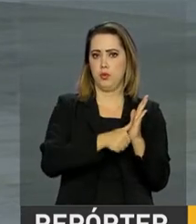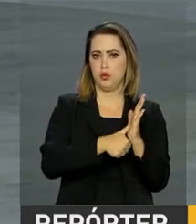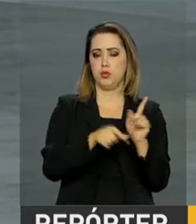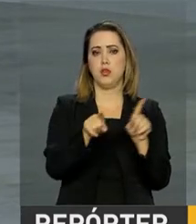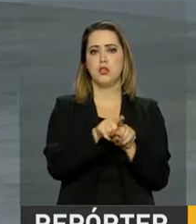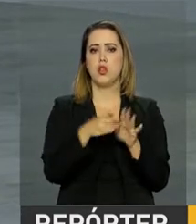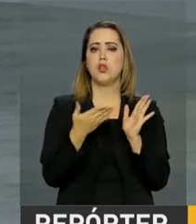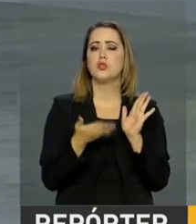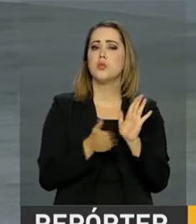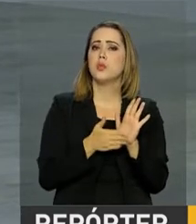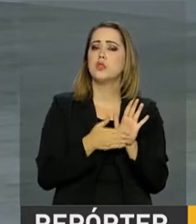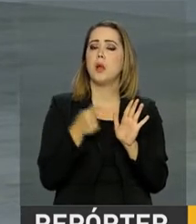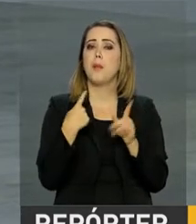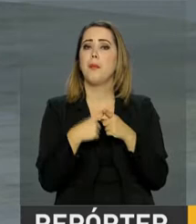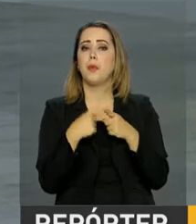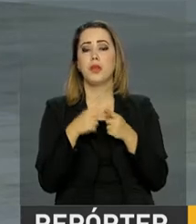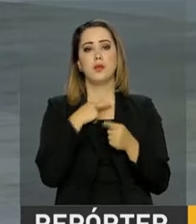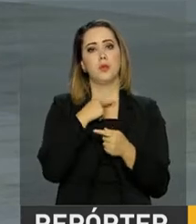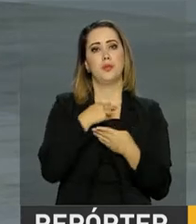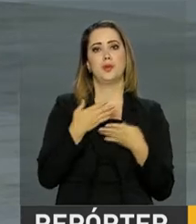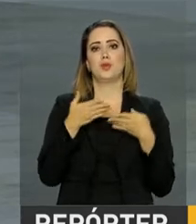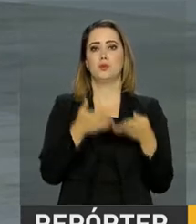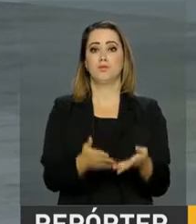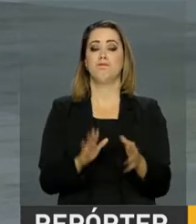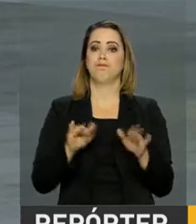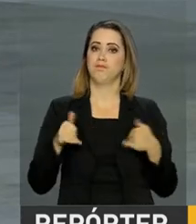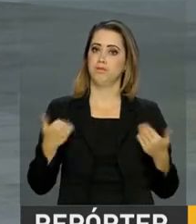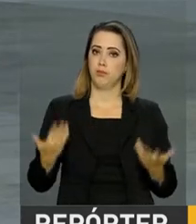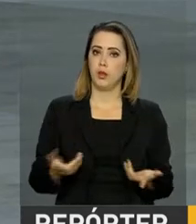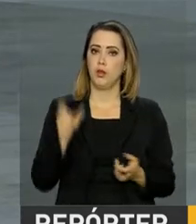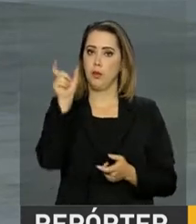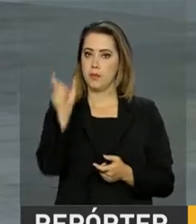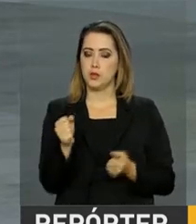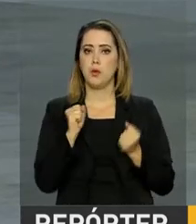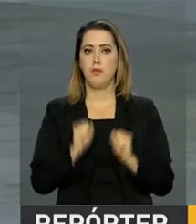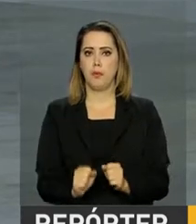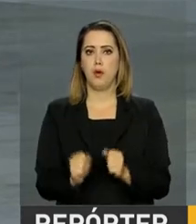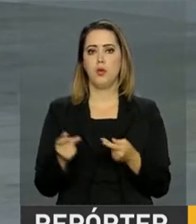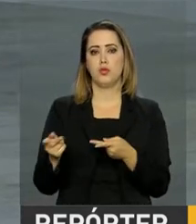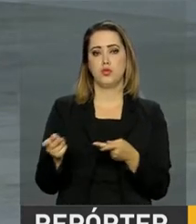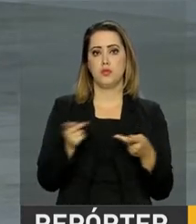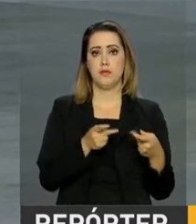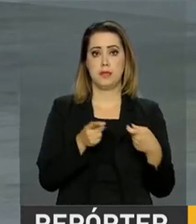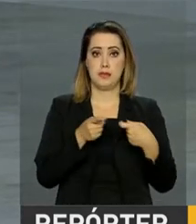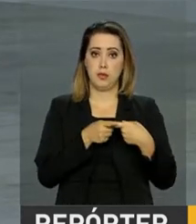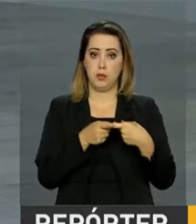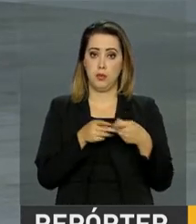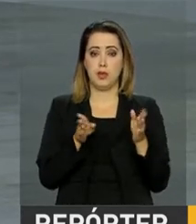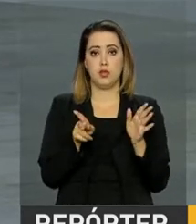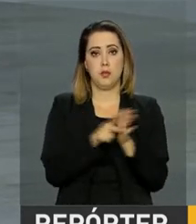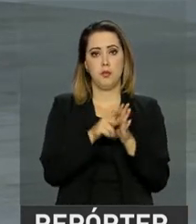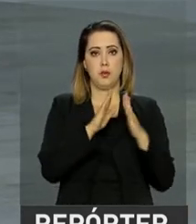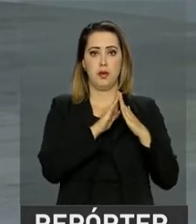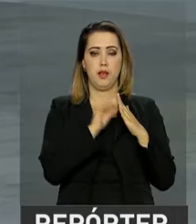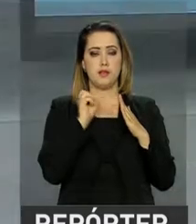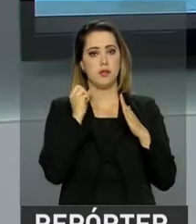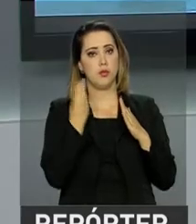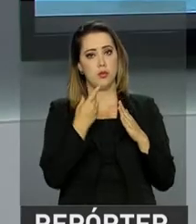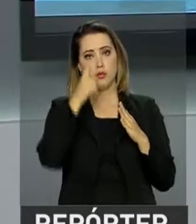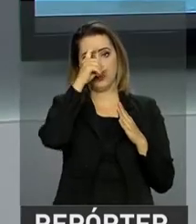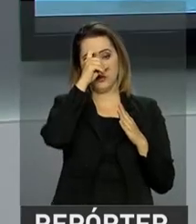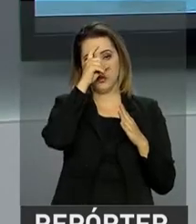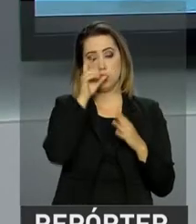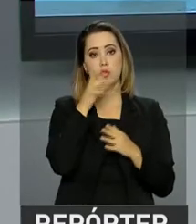impossibilidade de locomoção do segurado assim o segurado poderá passar pela perícia em casa ou no hospital roberto só